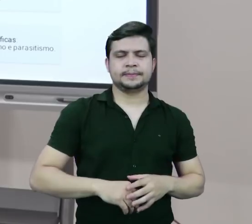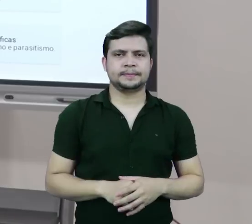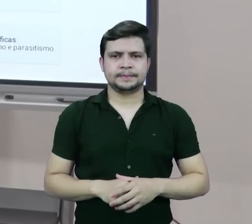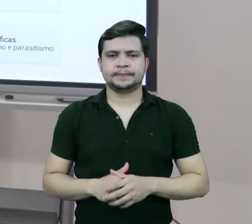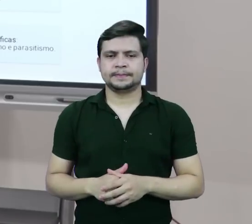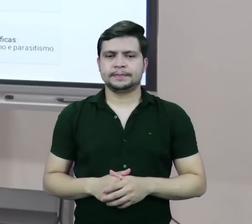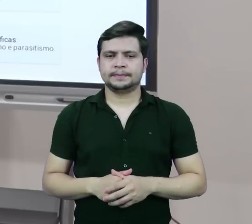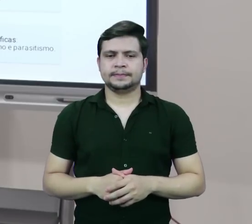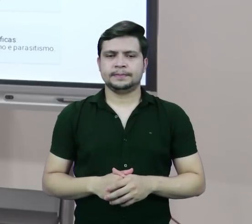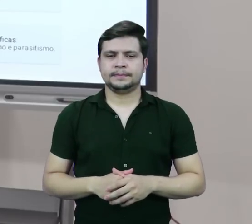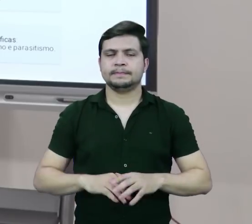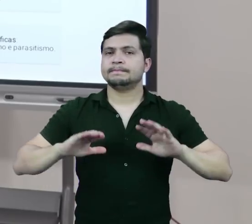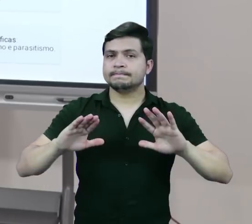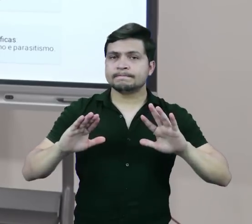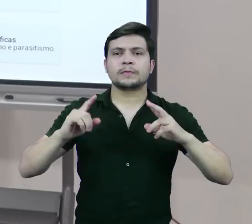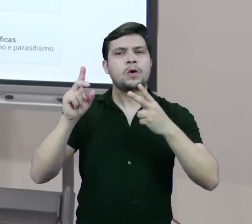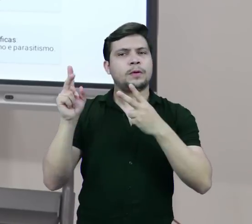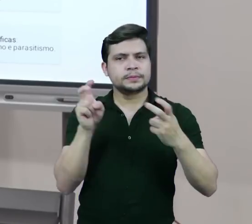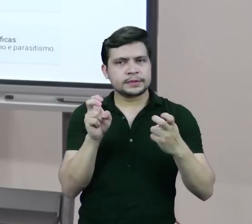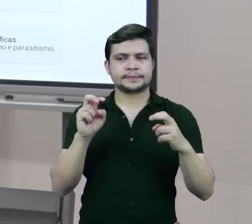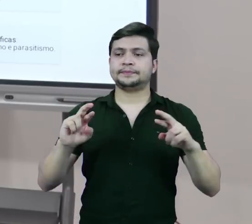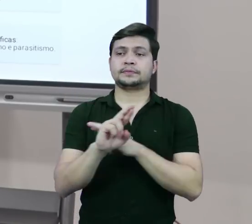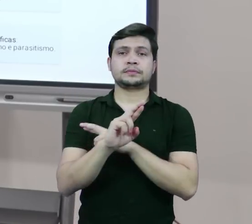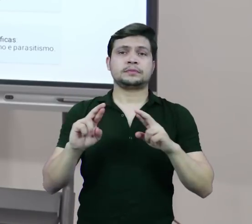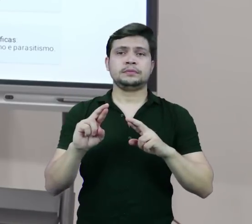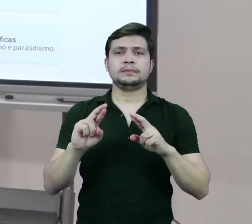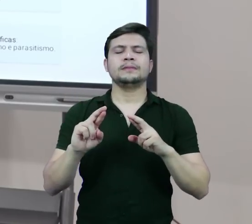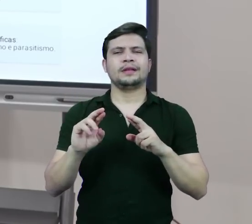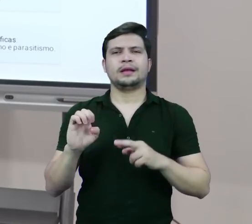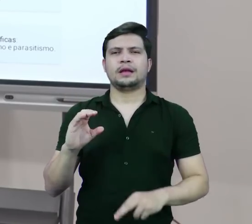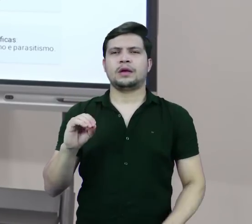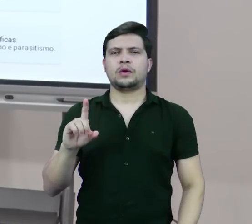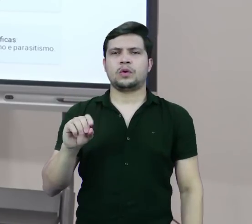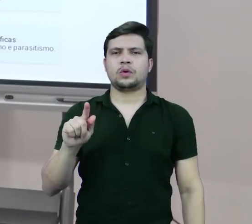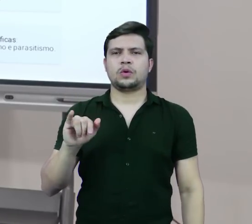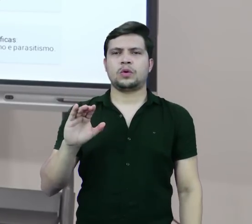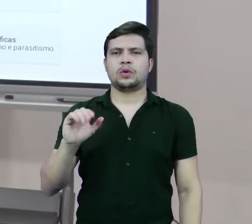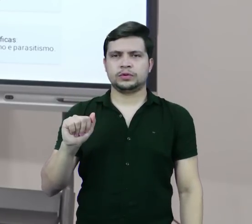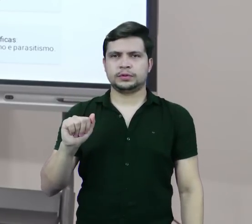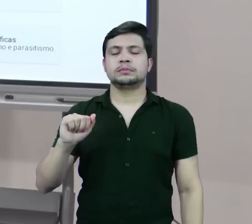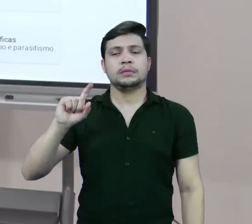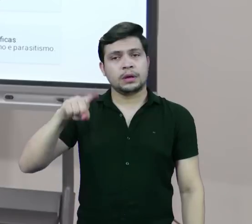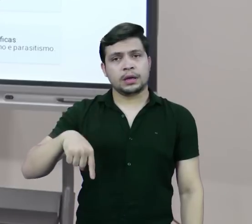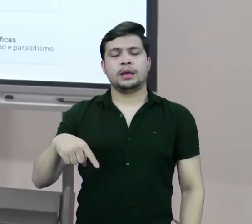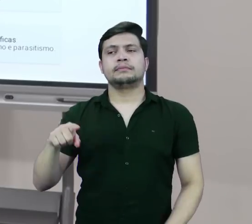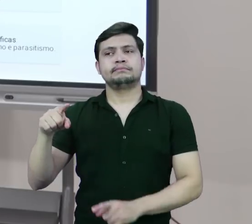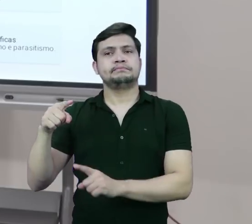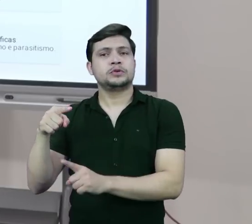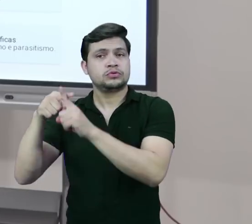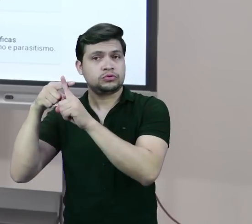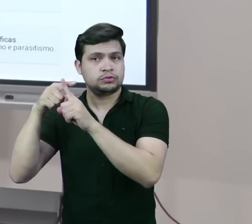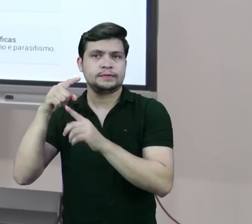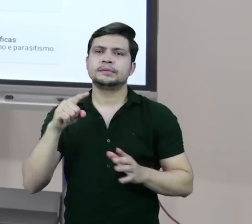Competição, predatismo e parasitismo. Observem que essas relações ecológicas, elas são classificadas entre